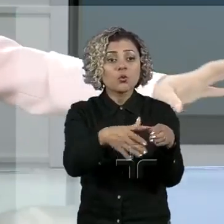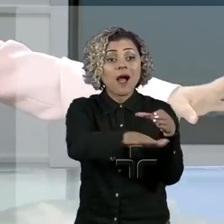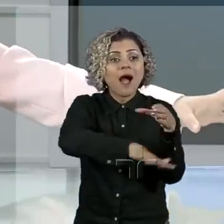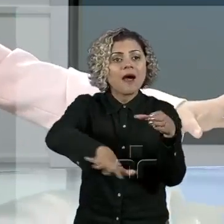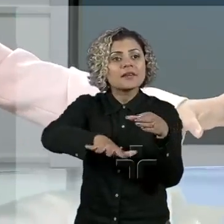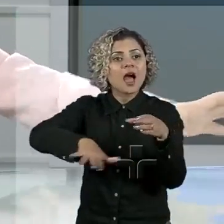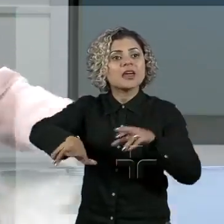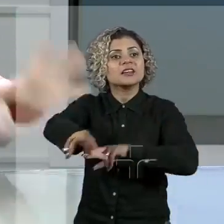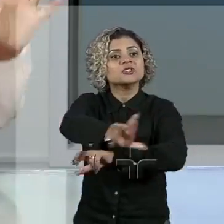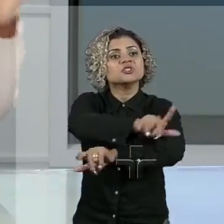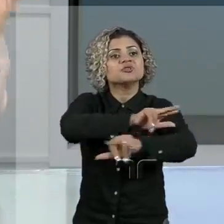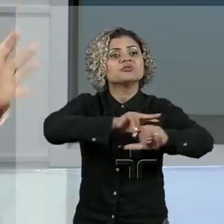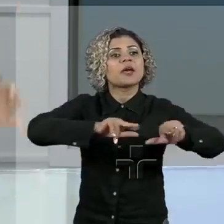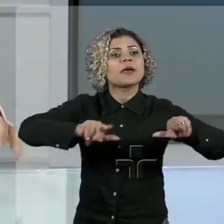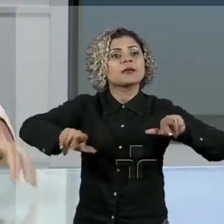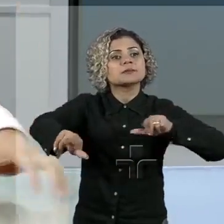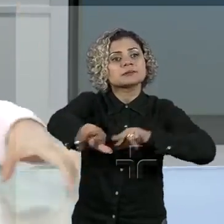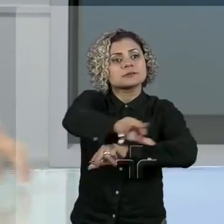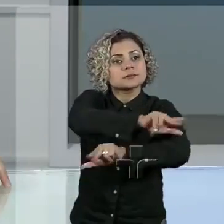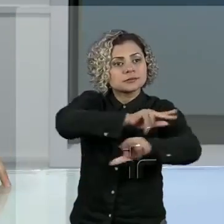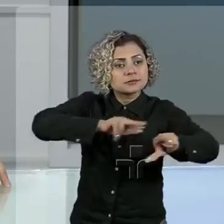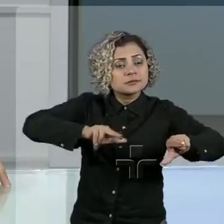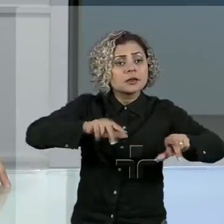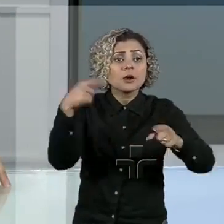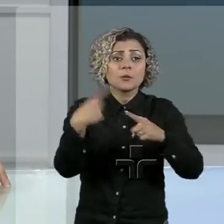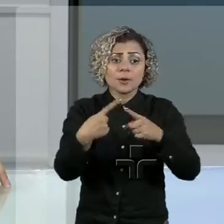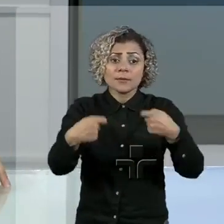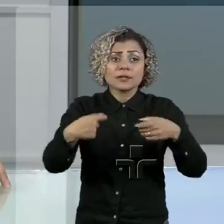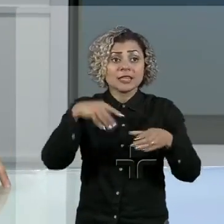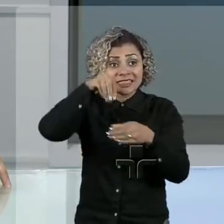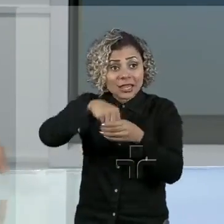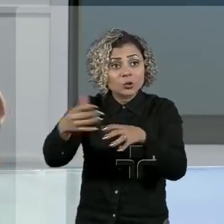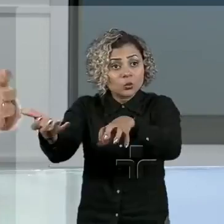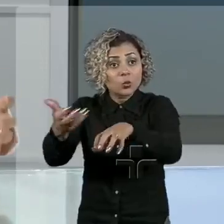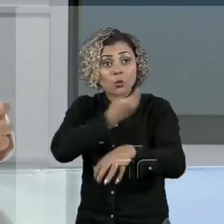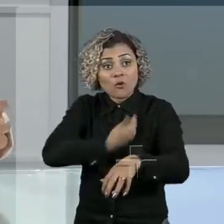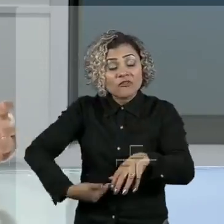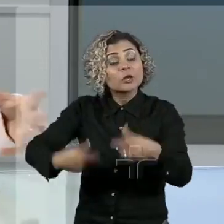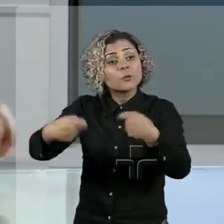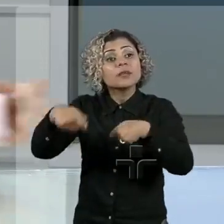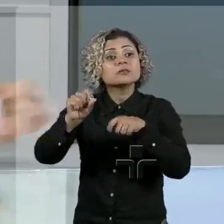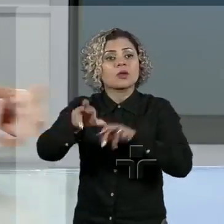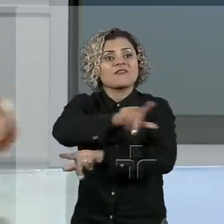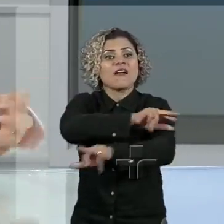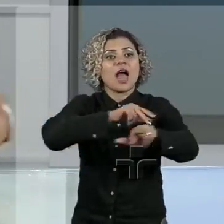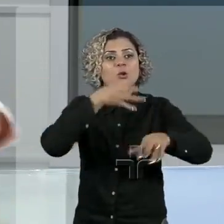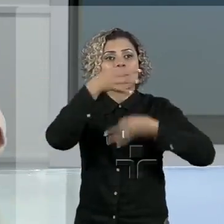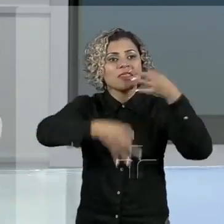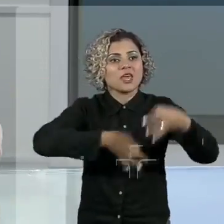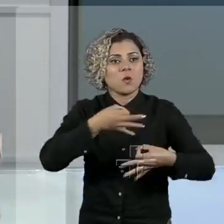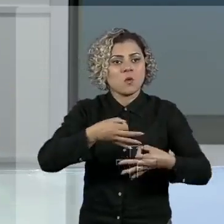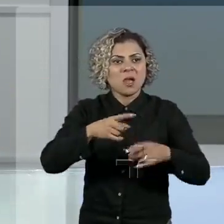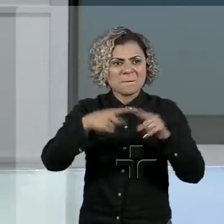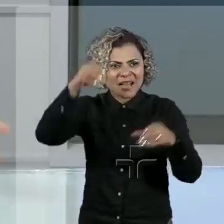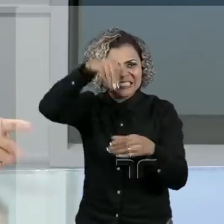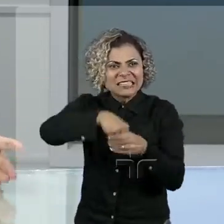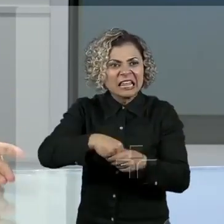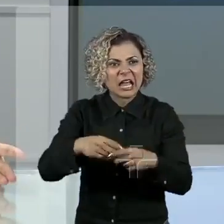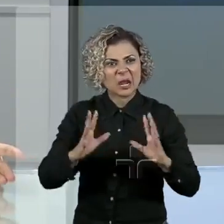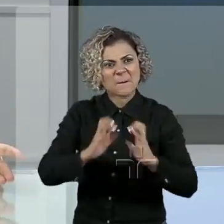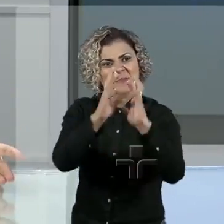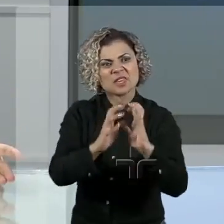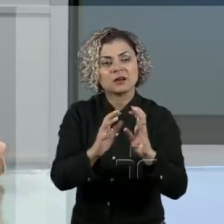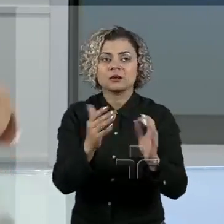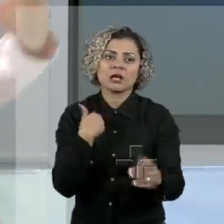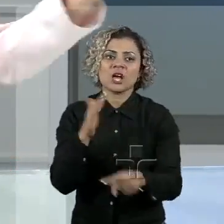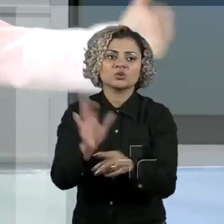ambientes plurais. Eu acho que é importante ter vários grupos dentro de um governo, né? Mas essa briga interna, ajudar não